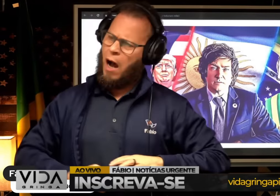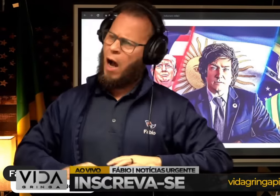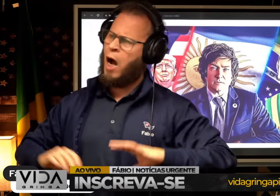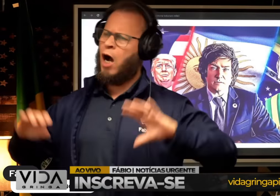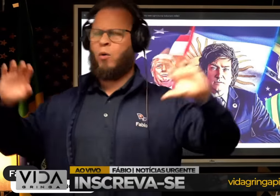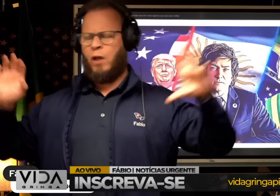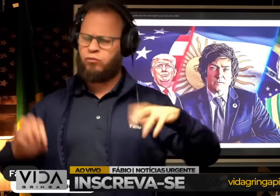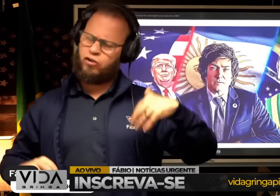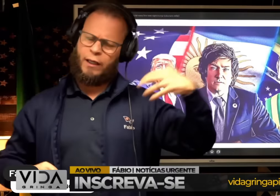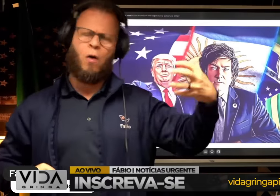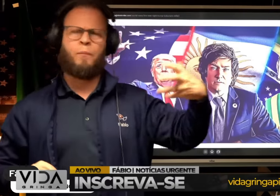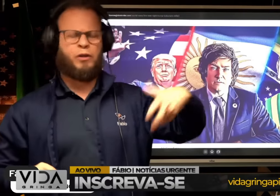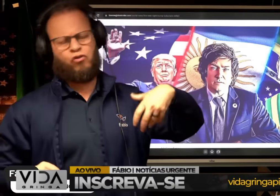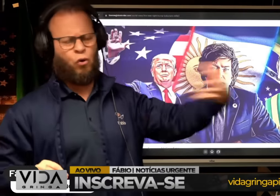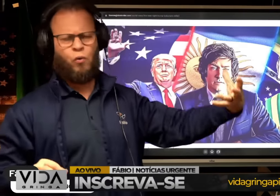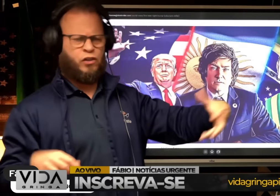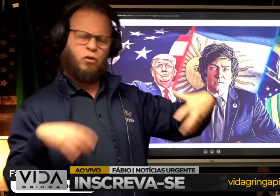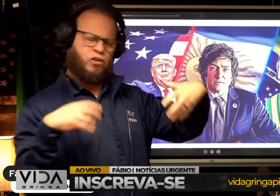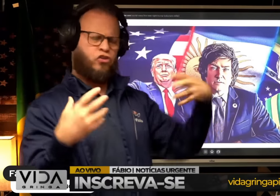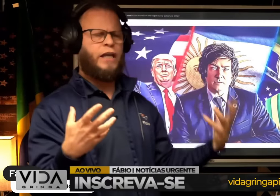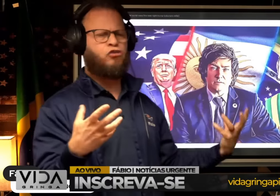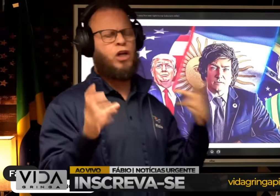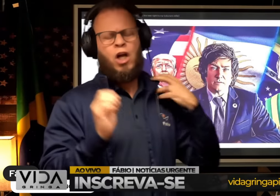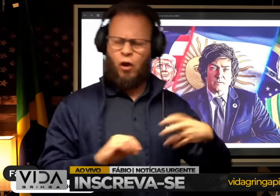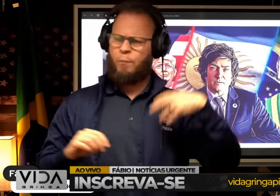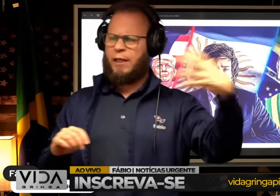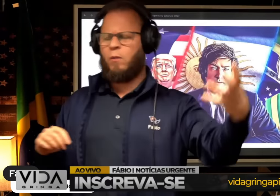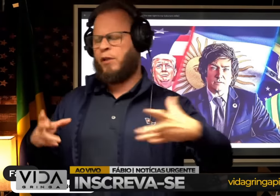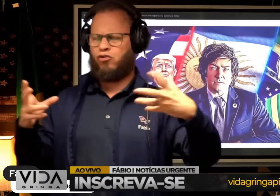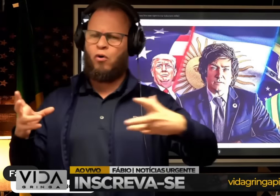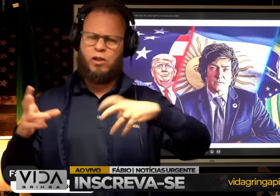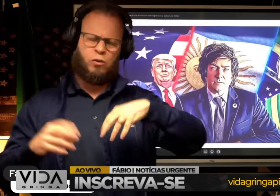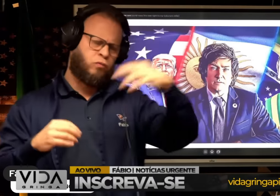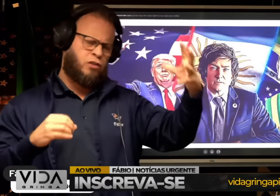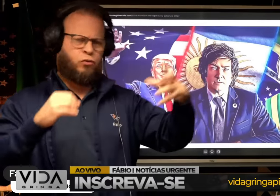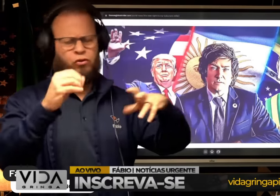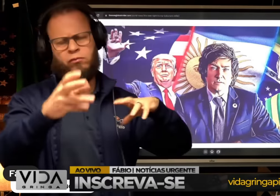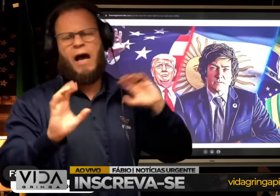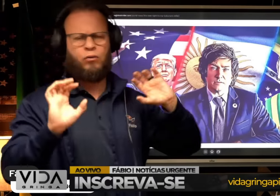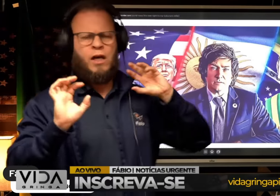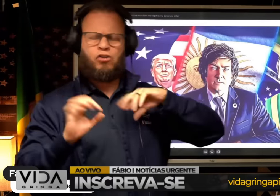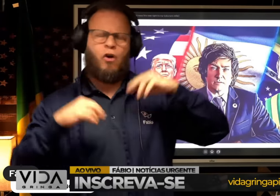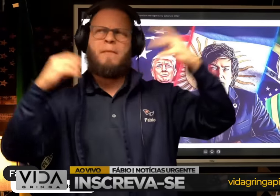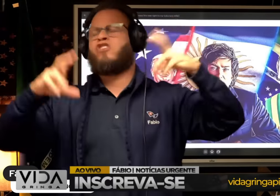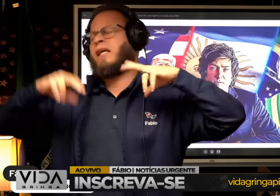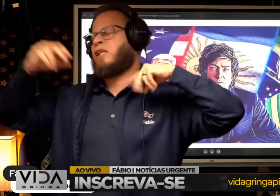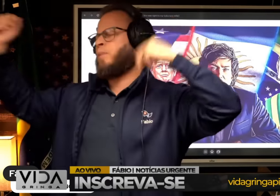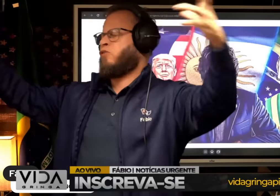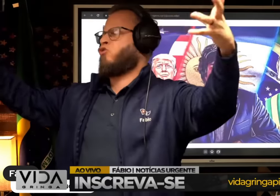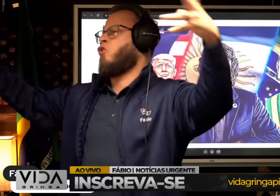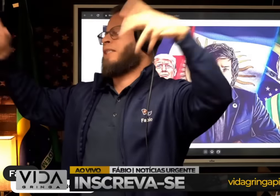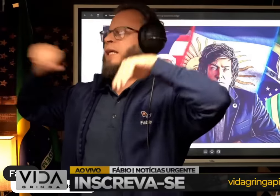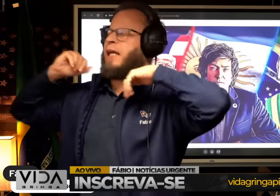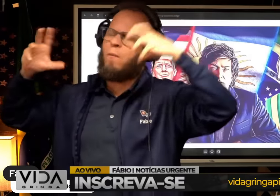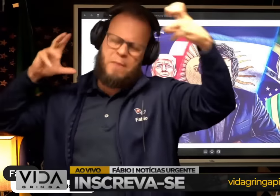não não serão pessoas inocente não Perão pessoas com trânsito deado somente aquelas